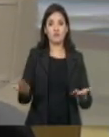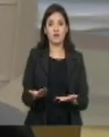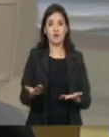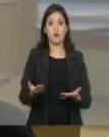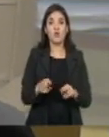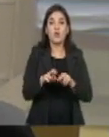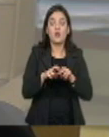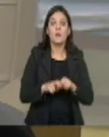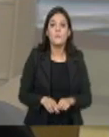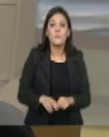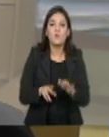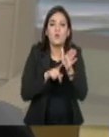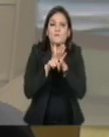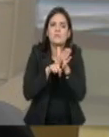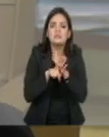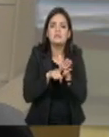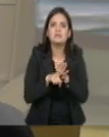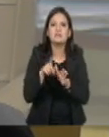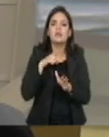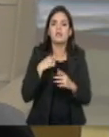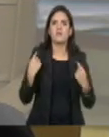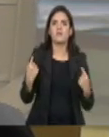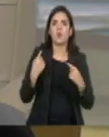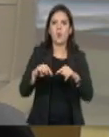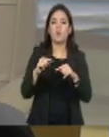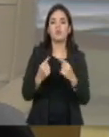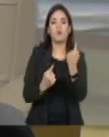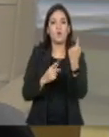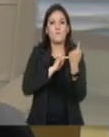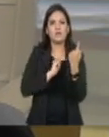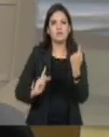inquérito que se abriu indevidamente contra o presidente e um ministro.